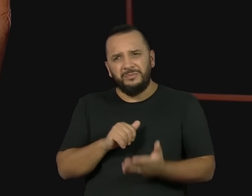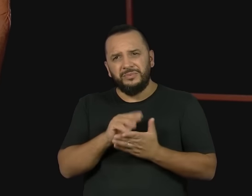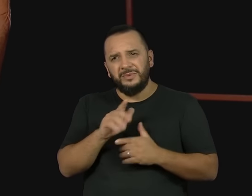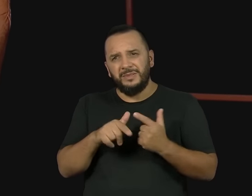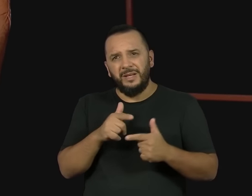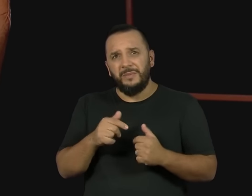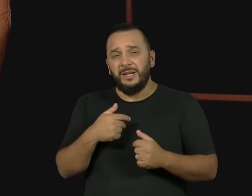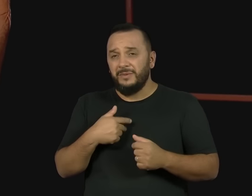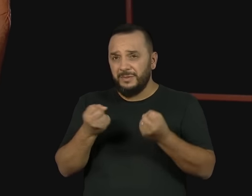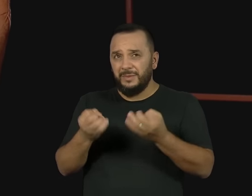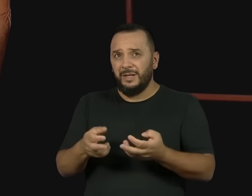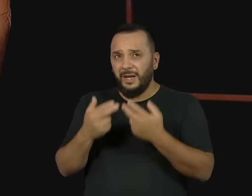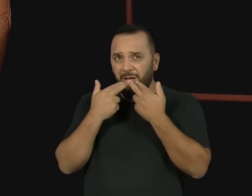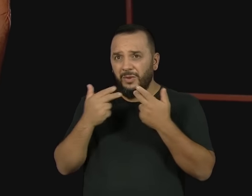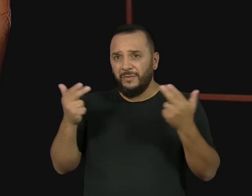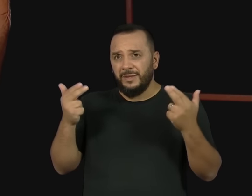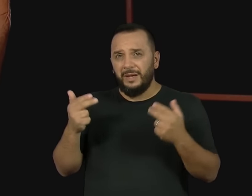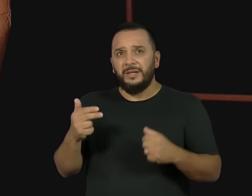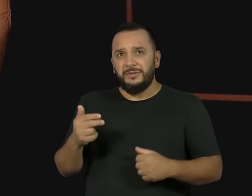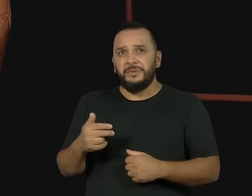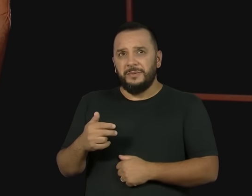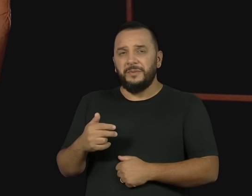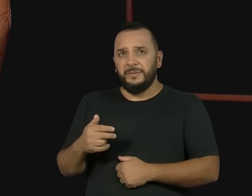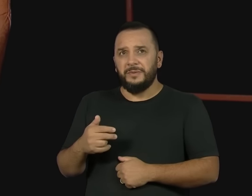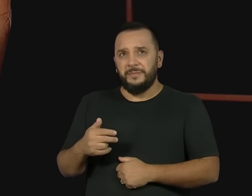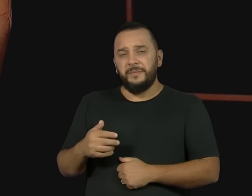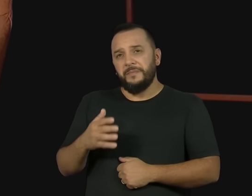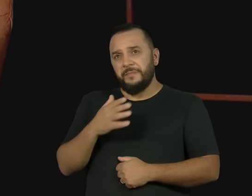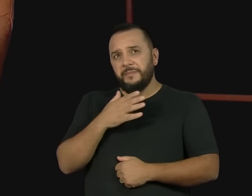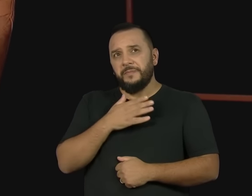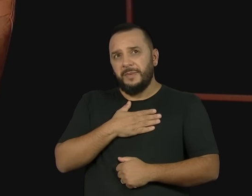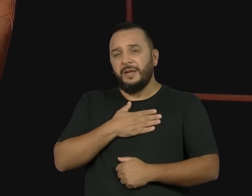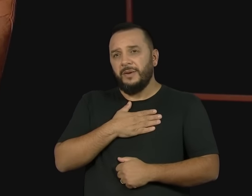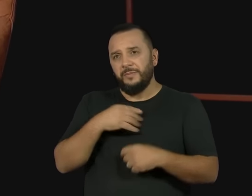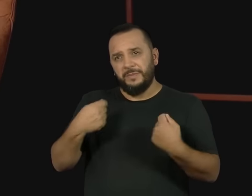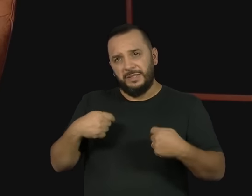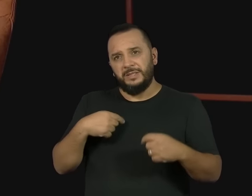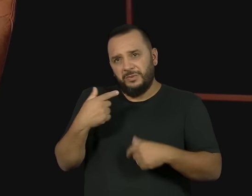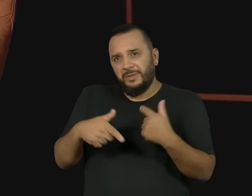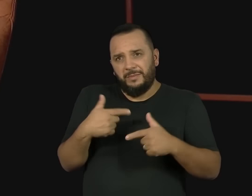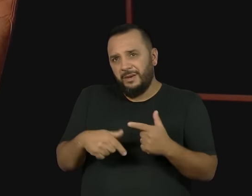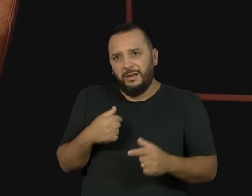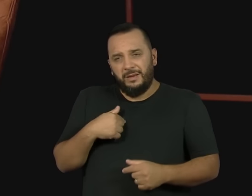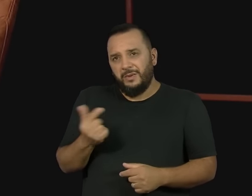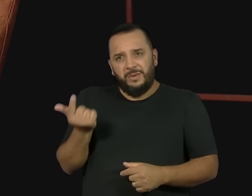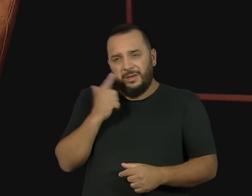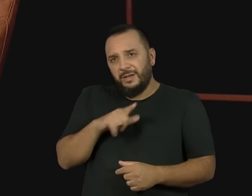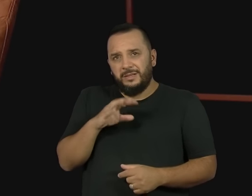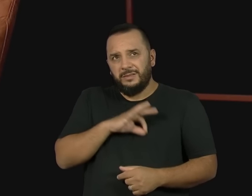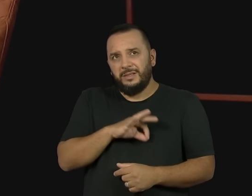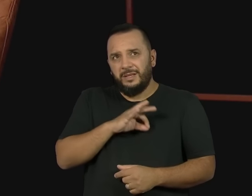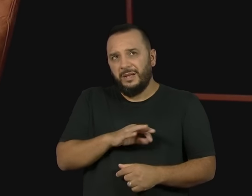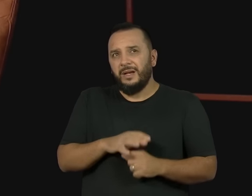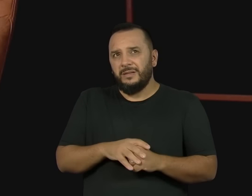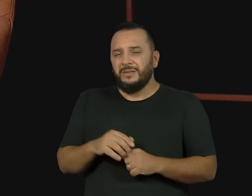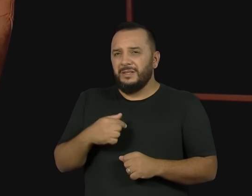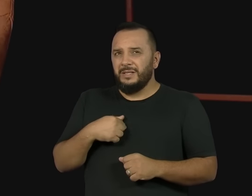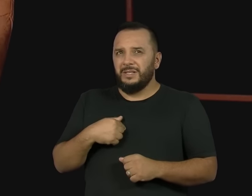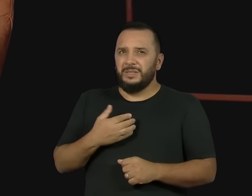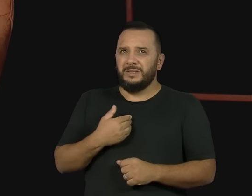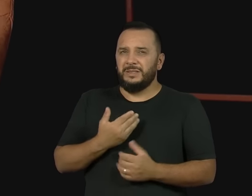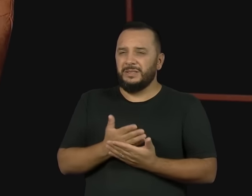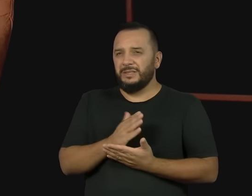uma novidade. Vai ser o meu pão com um de vocês, porque eu também preciso. Sim. Eu já ia embora, estava meio assim, mas